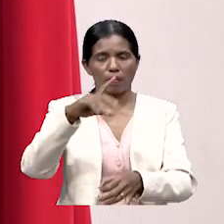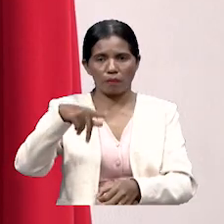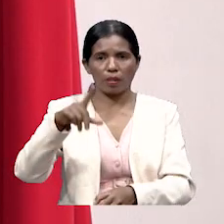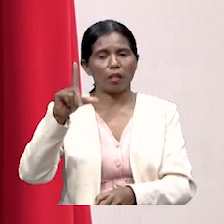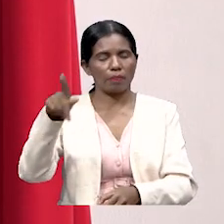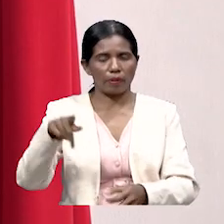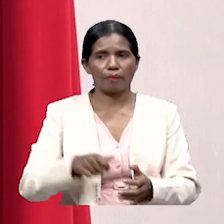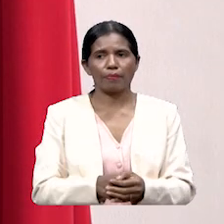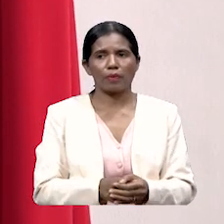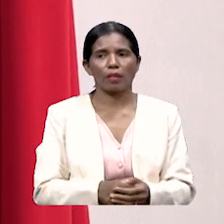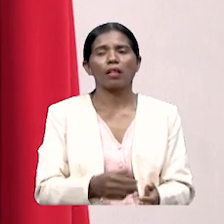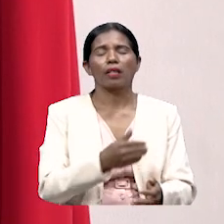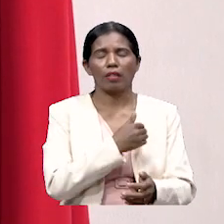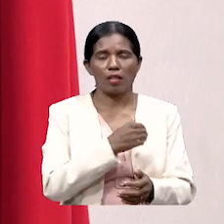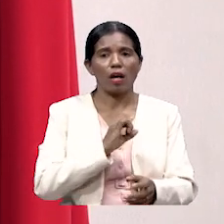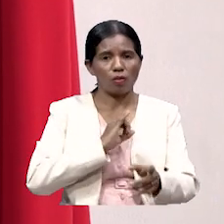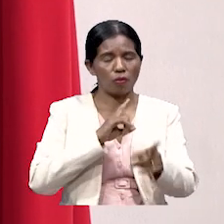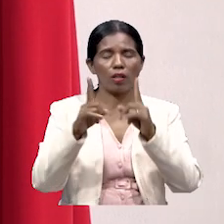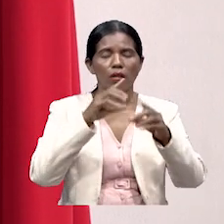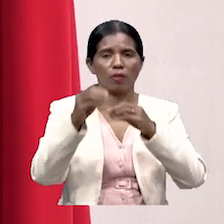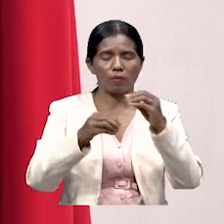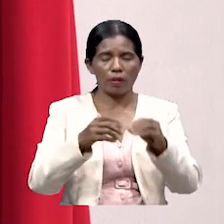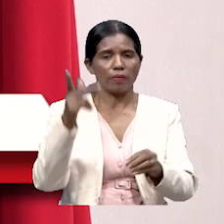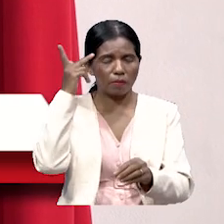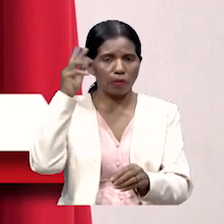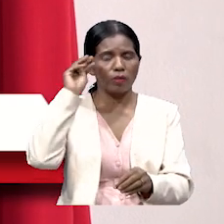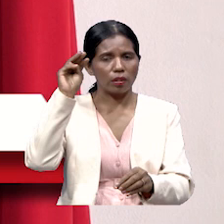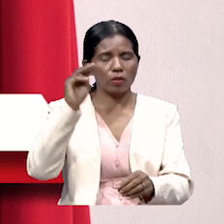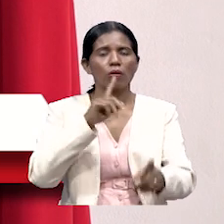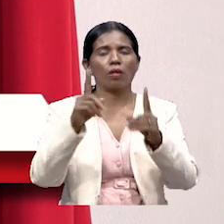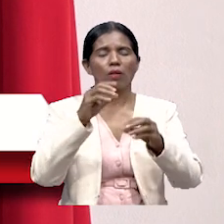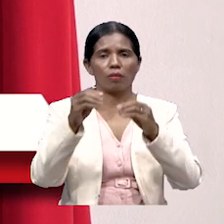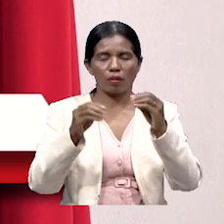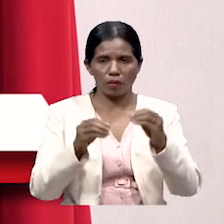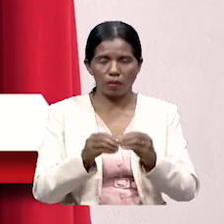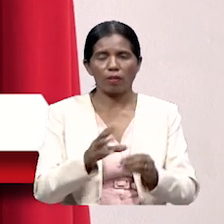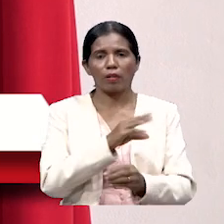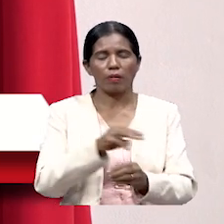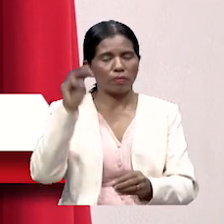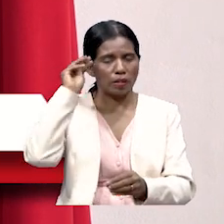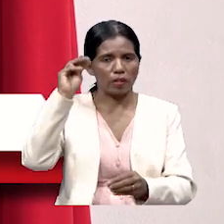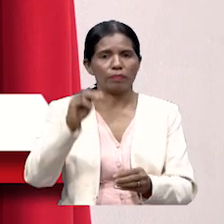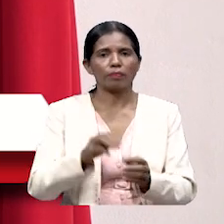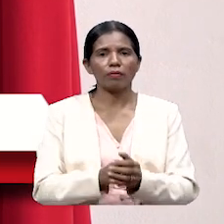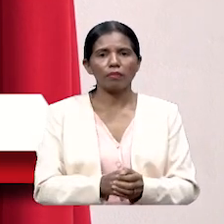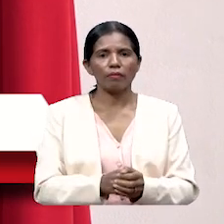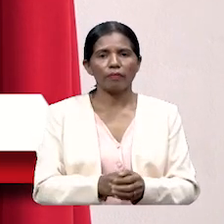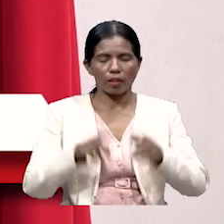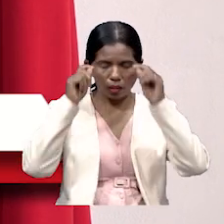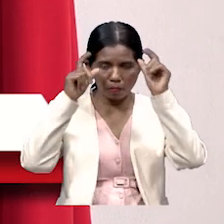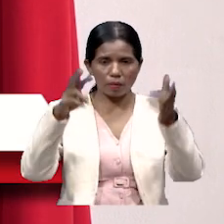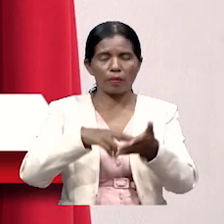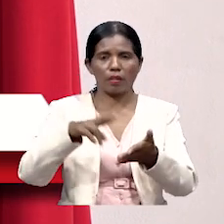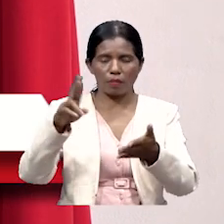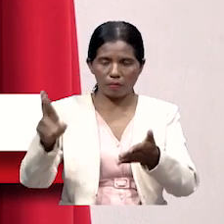Cidau, a colher do Nihon Supremo-Ministro, mas conaba ainda nem, a colher do SEC, a colher do Senhor Ministro dos Negócios Estrangeiros, Timor Parlamento ratificatione